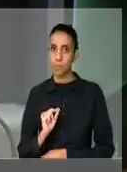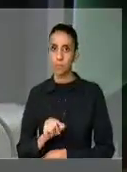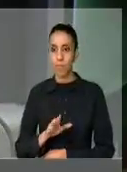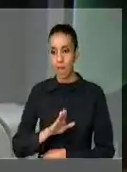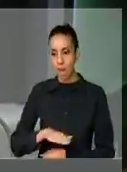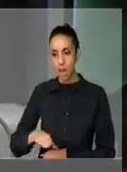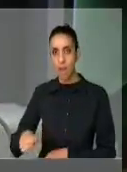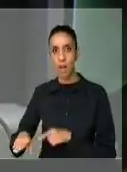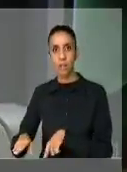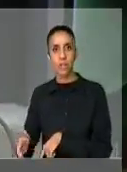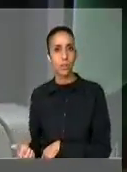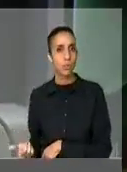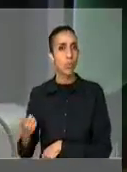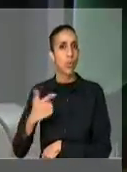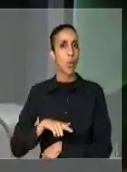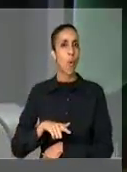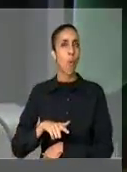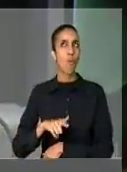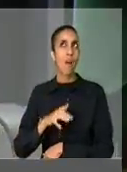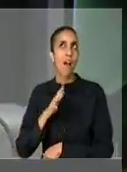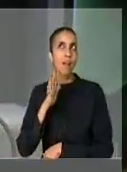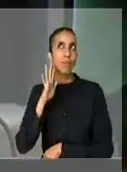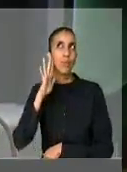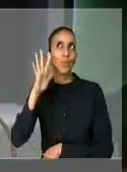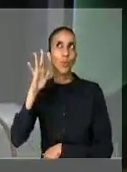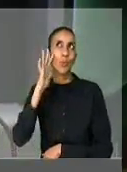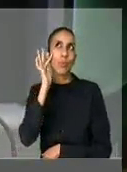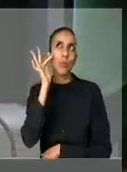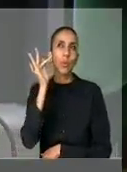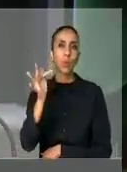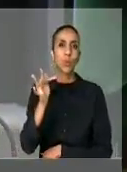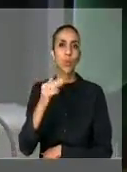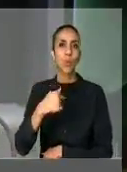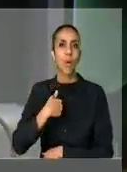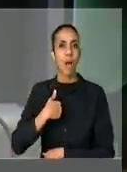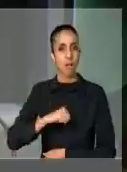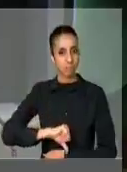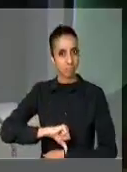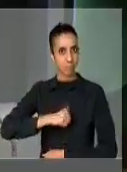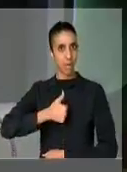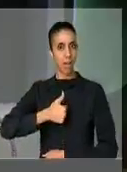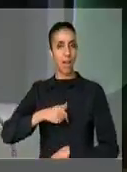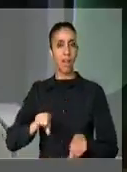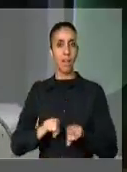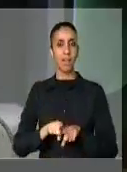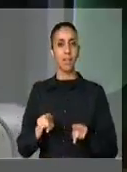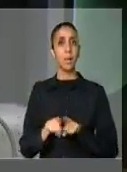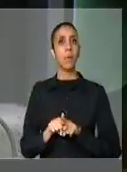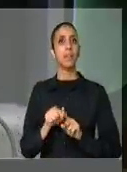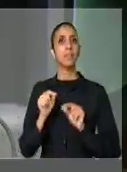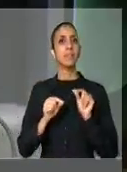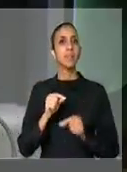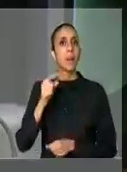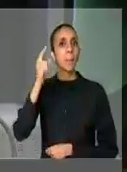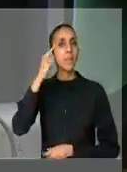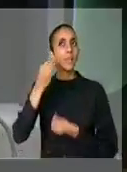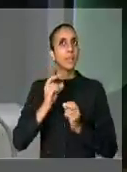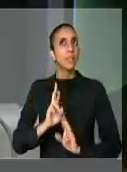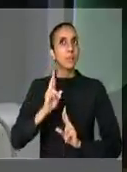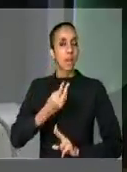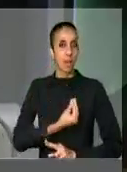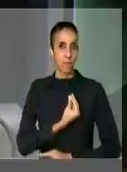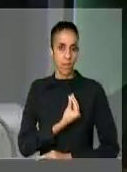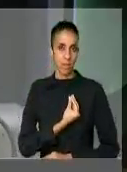as crianças voltem a sonhar, que tenha autoestima e expectativa de vida, porque elas,